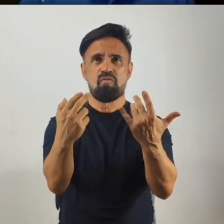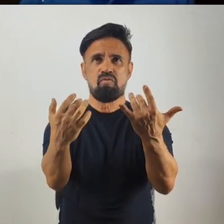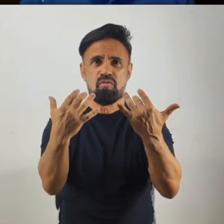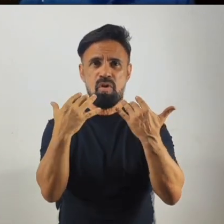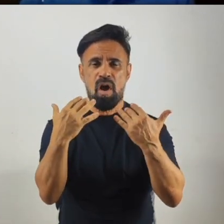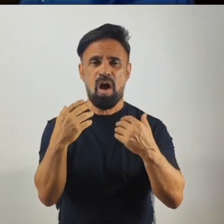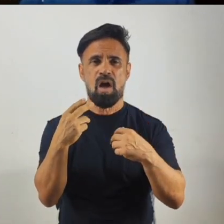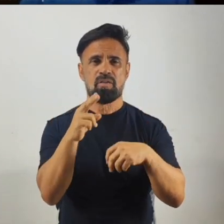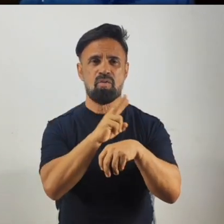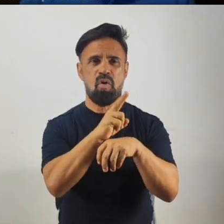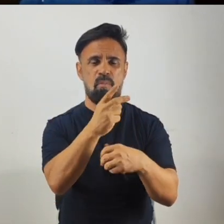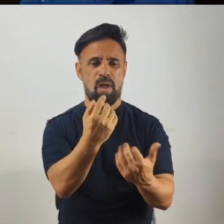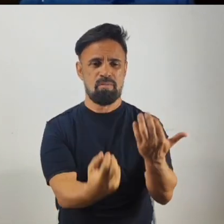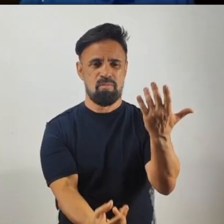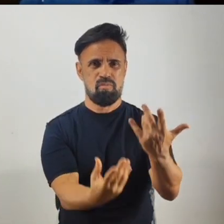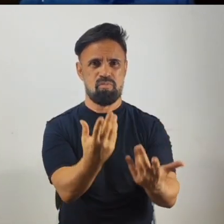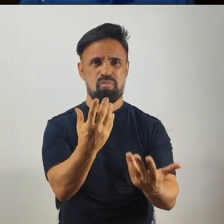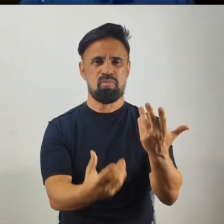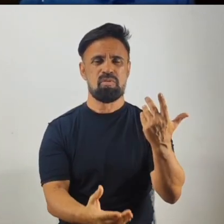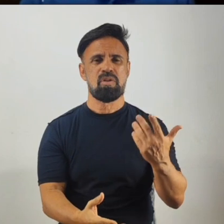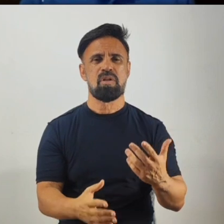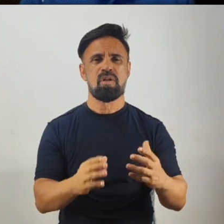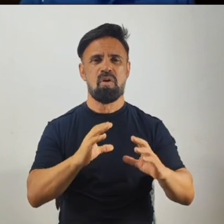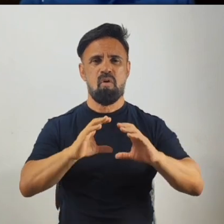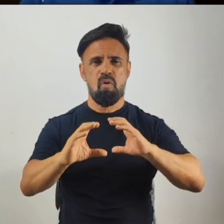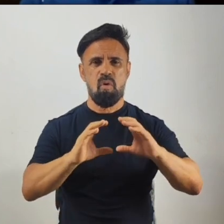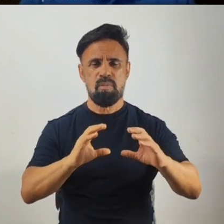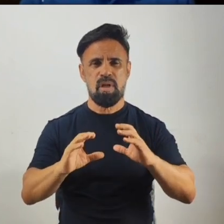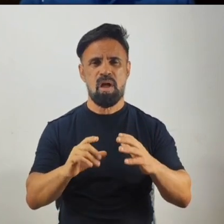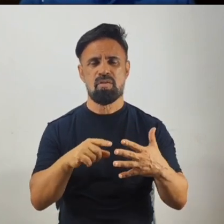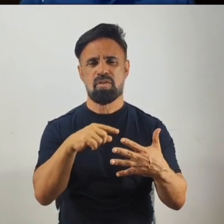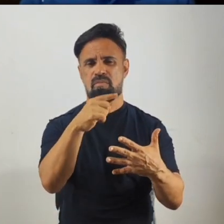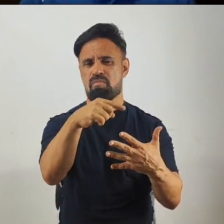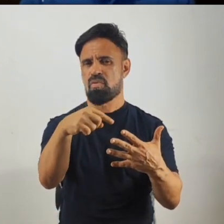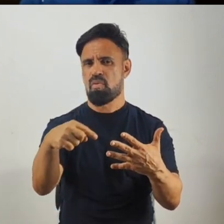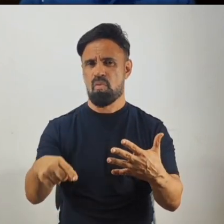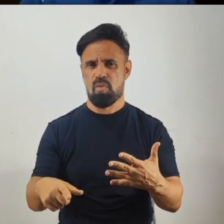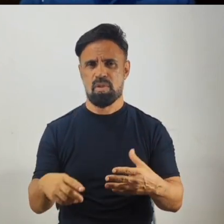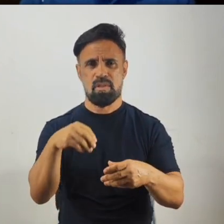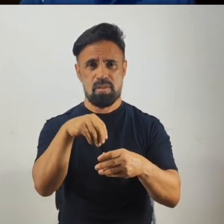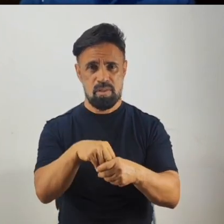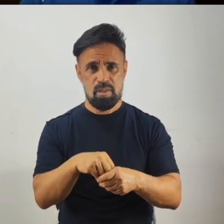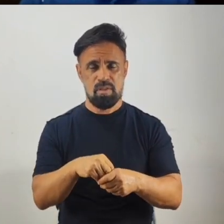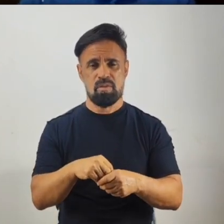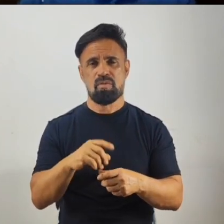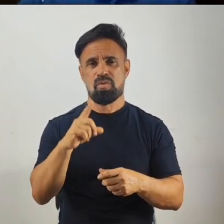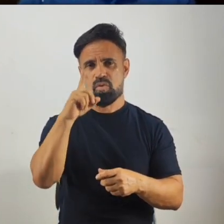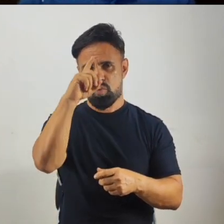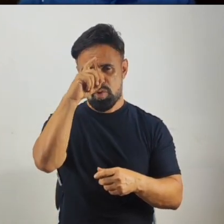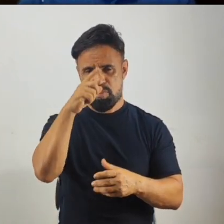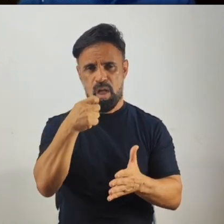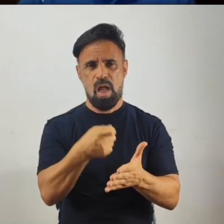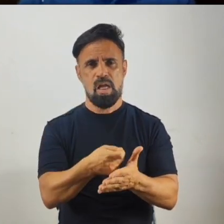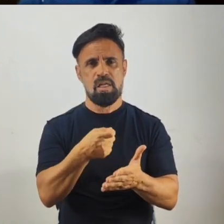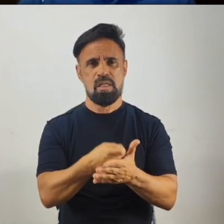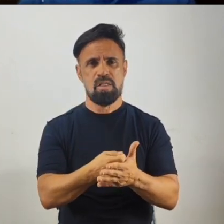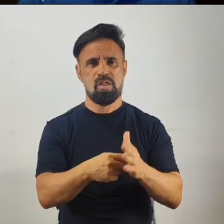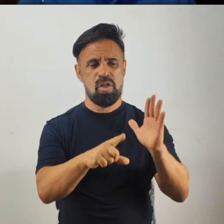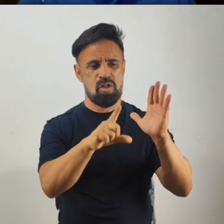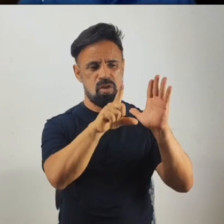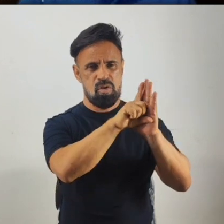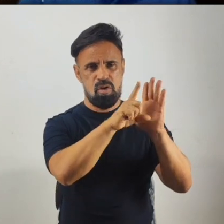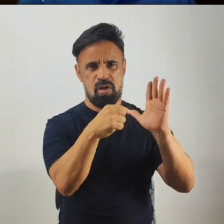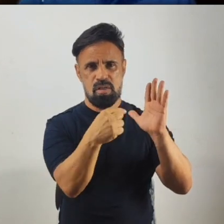elétrica, gases, climatização, proteção e combate a incêndio, comunicação e outras